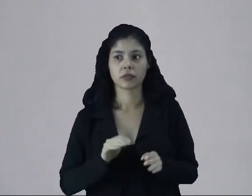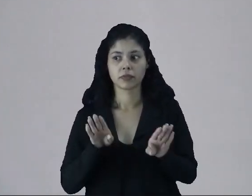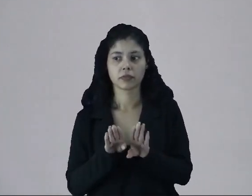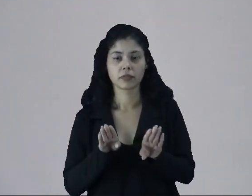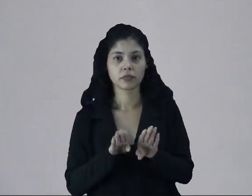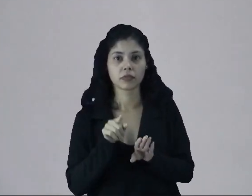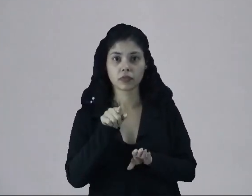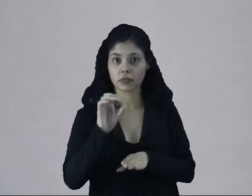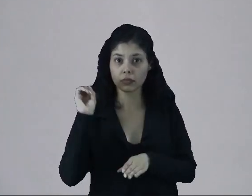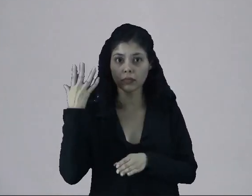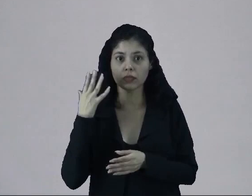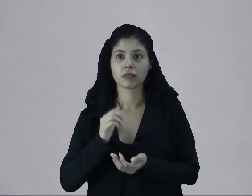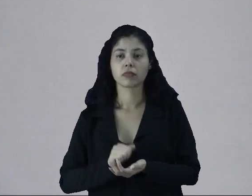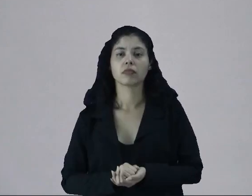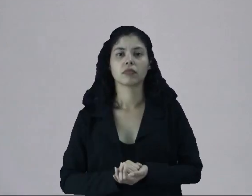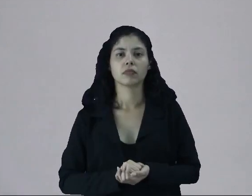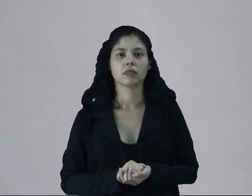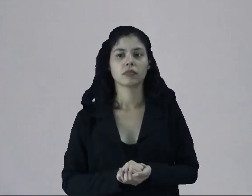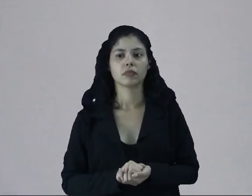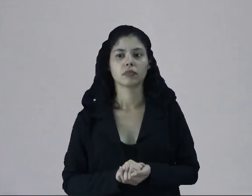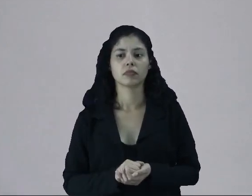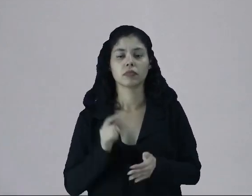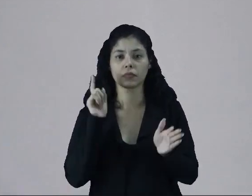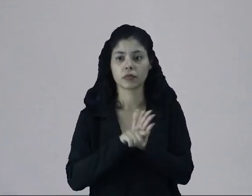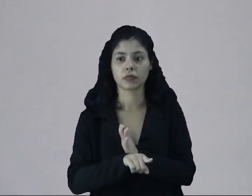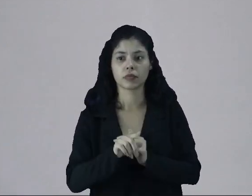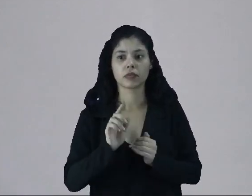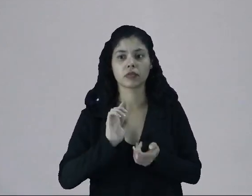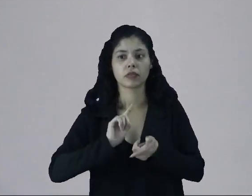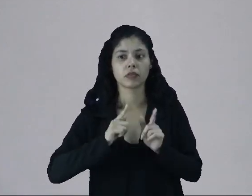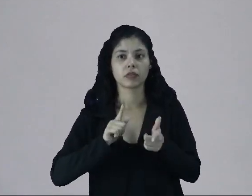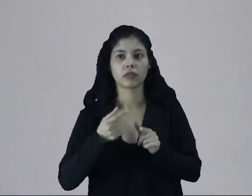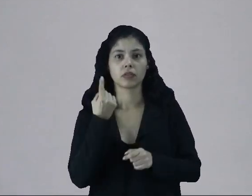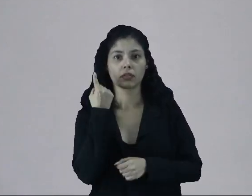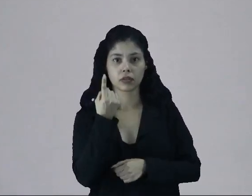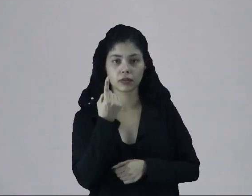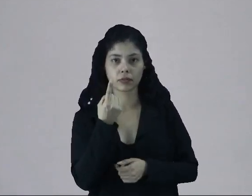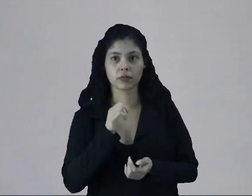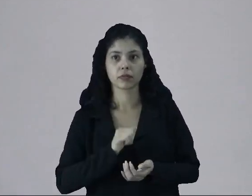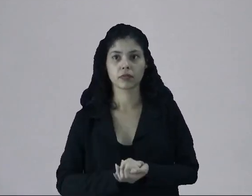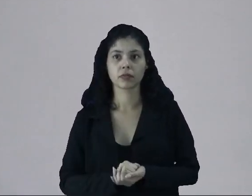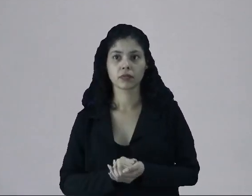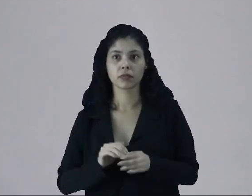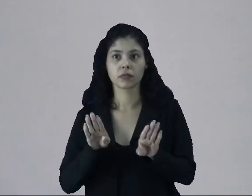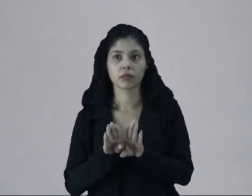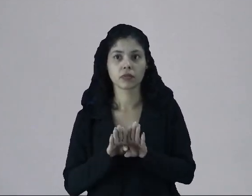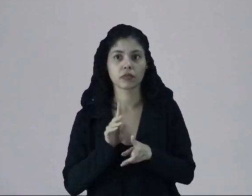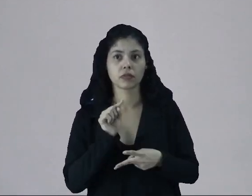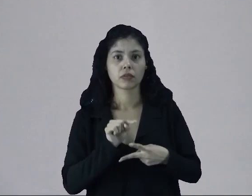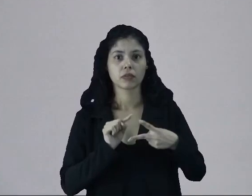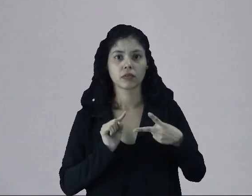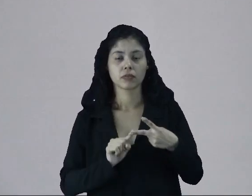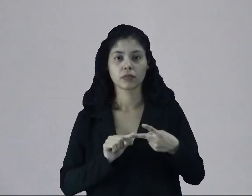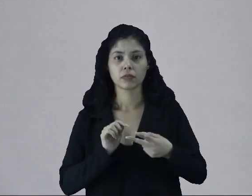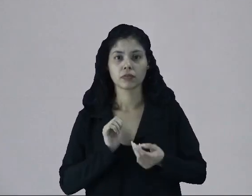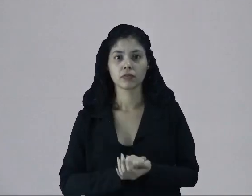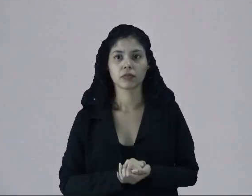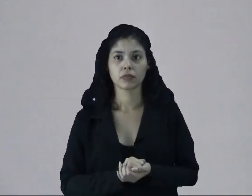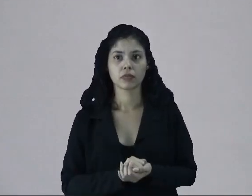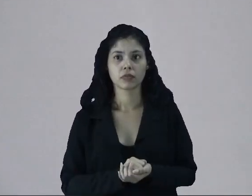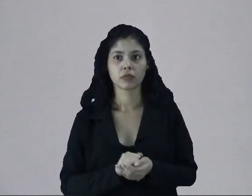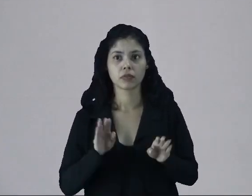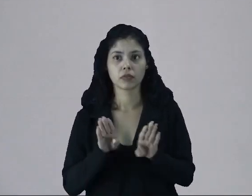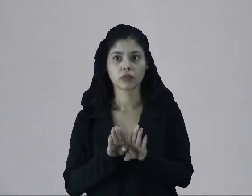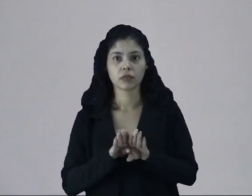nesse caso aqui, para essa questão, a gente tem a alternativa 1. É a única que nos dois gráficos, olha, repara bem, no